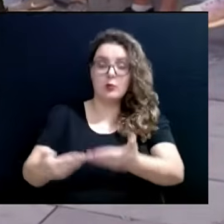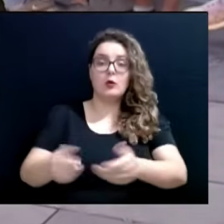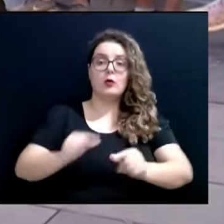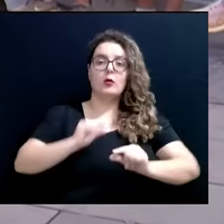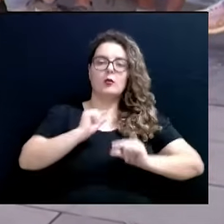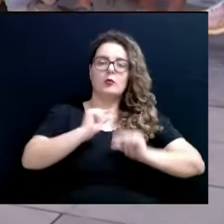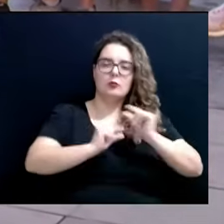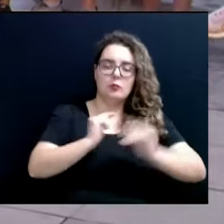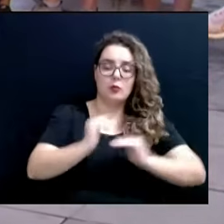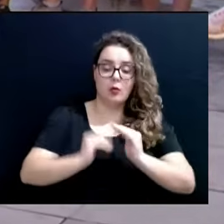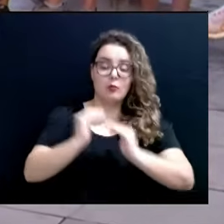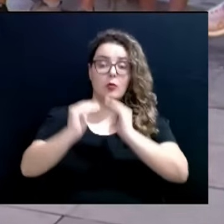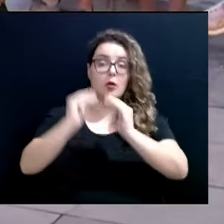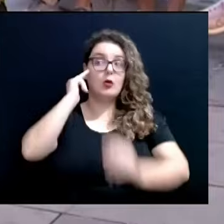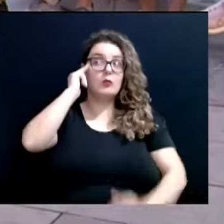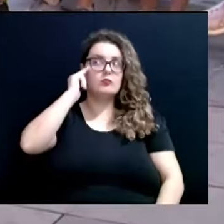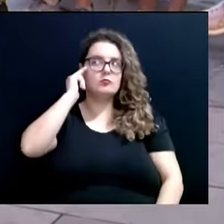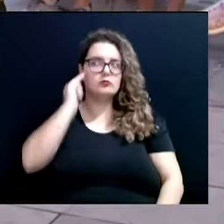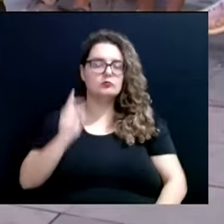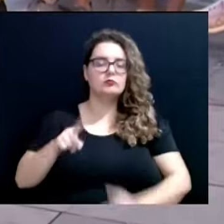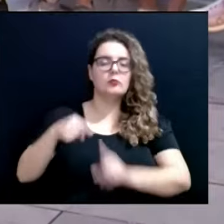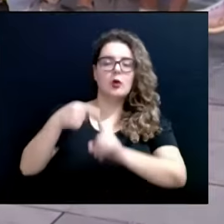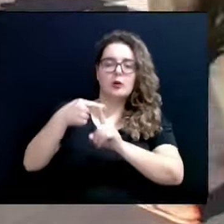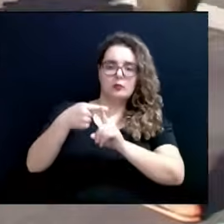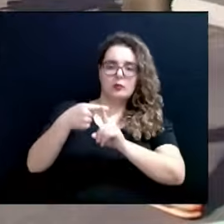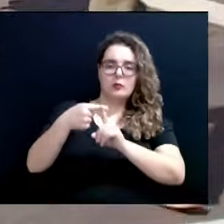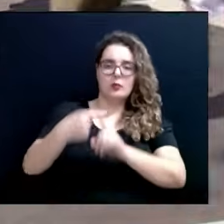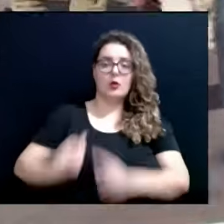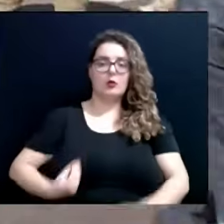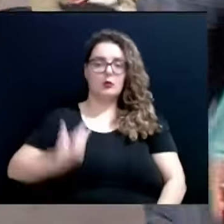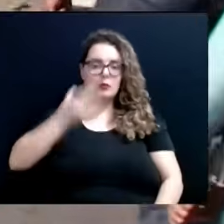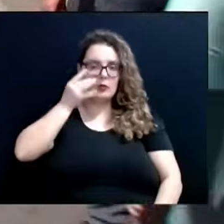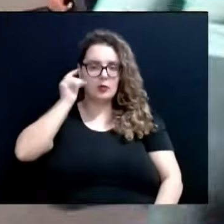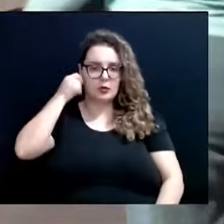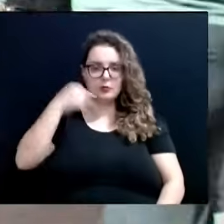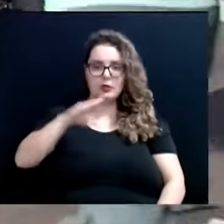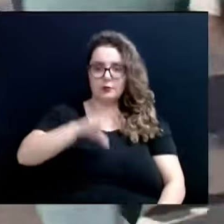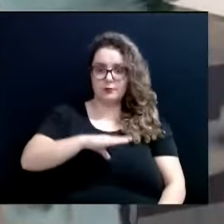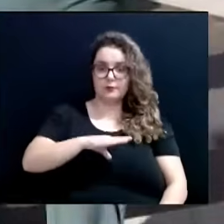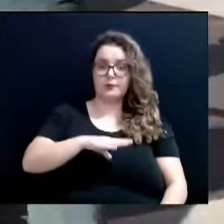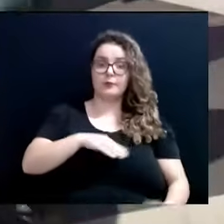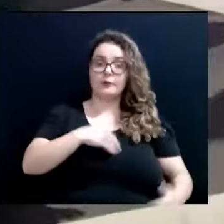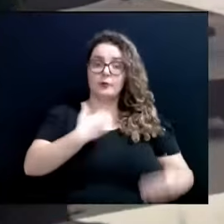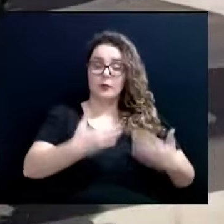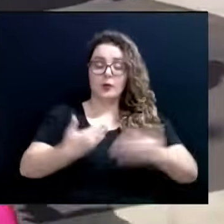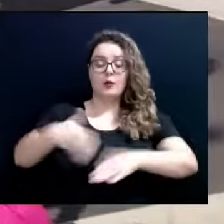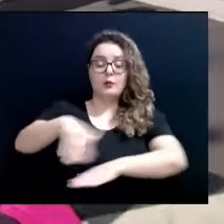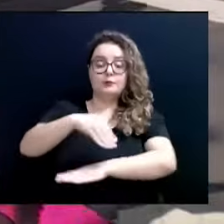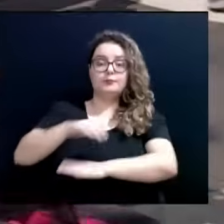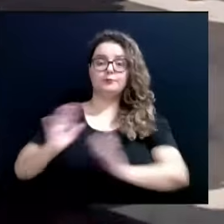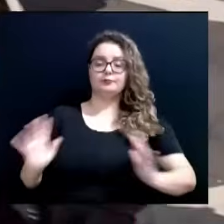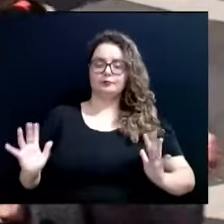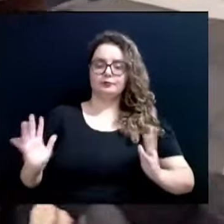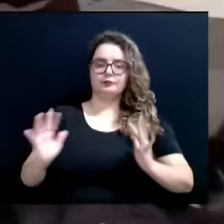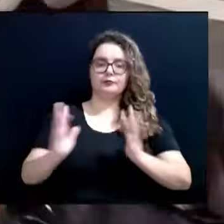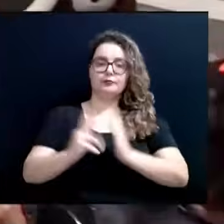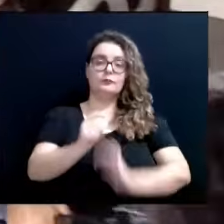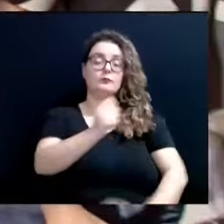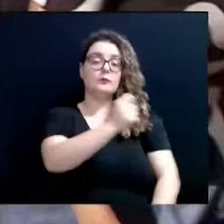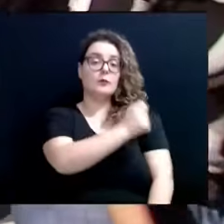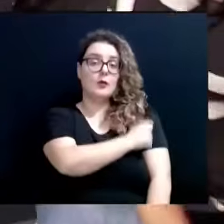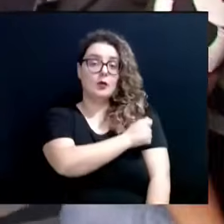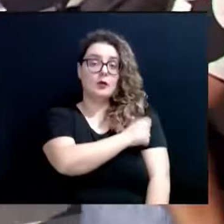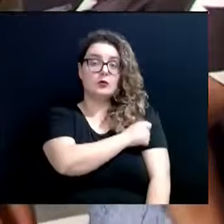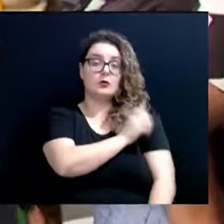imaginário positivo sobre a presença negra na cidade. Ao passar pelas ruas do centro, os alunos vão